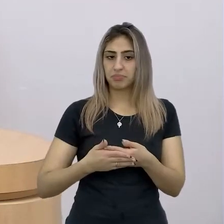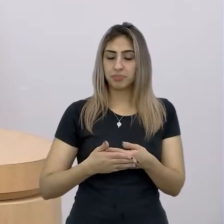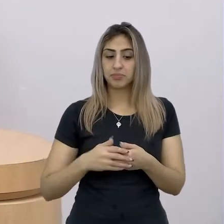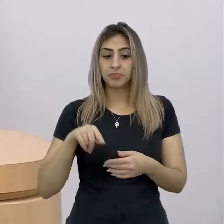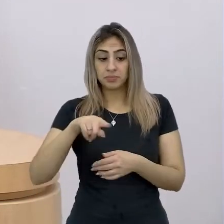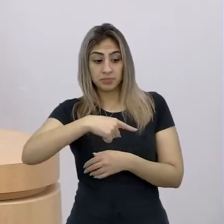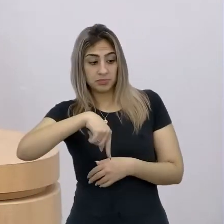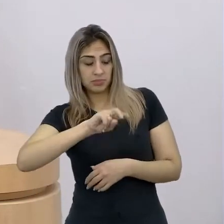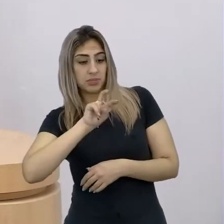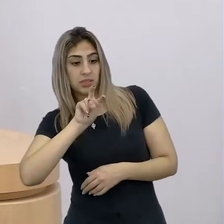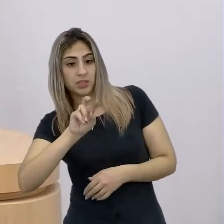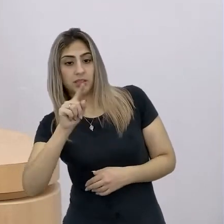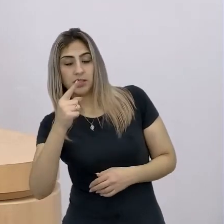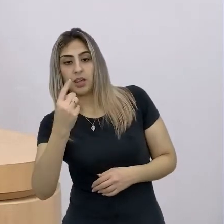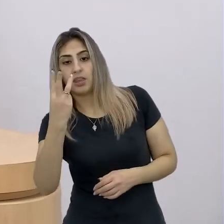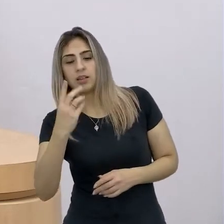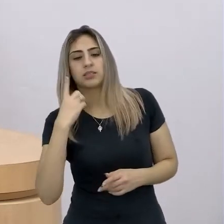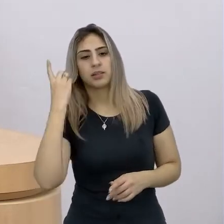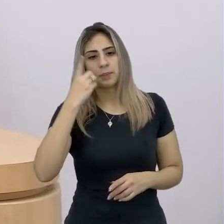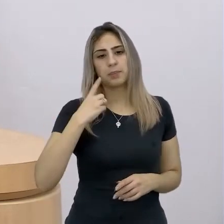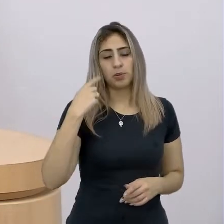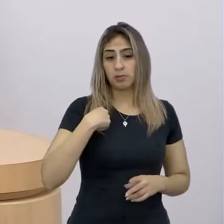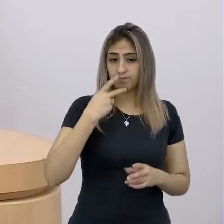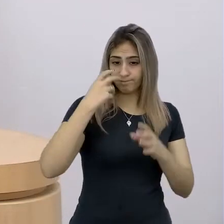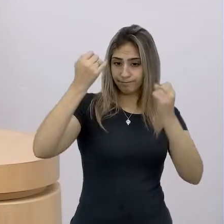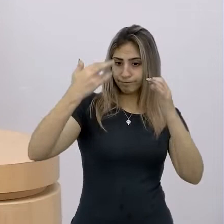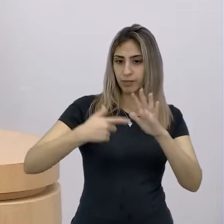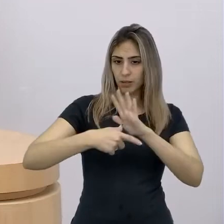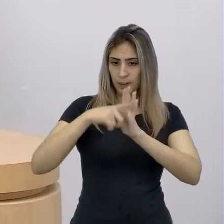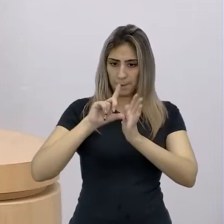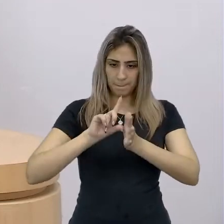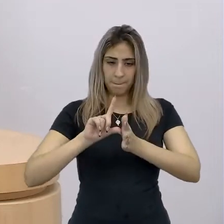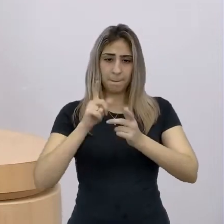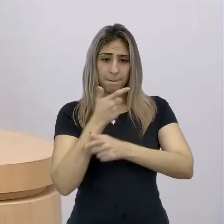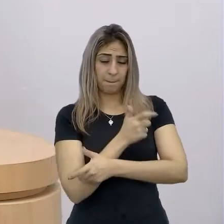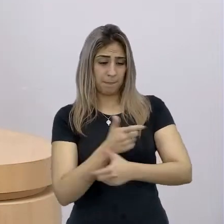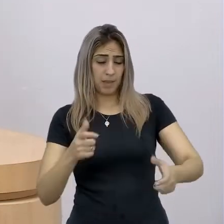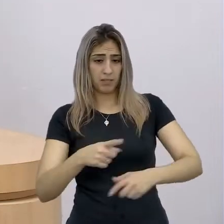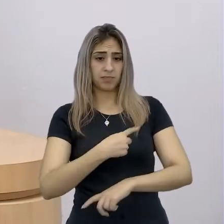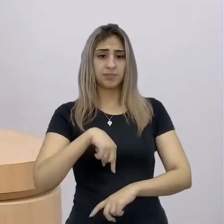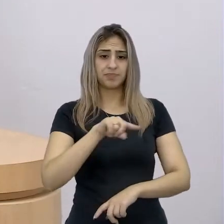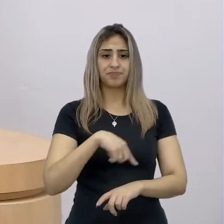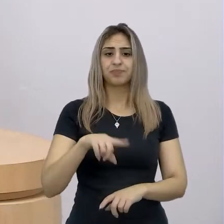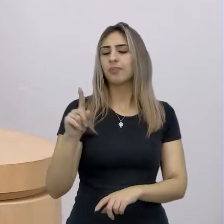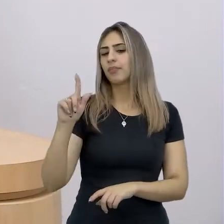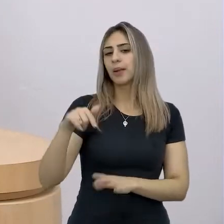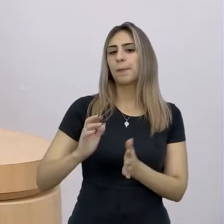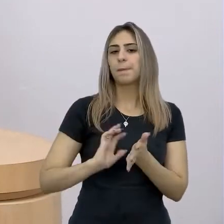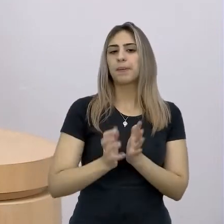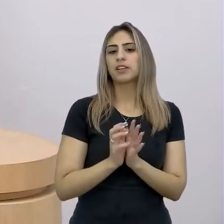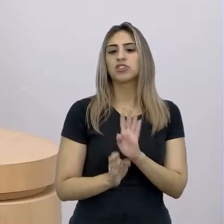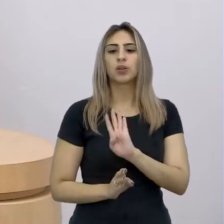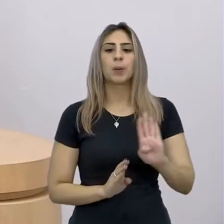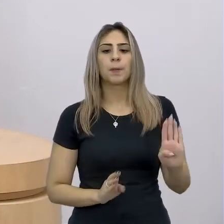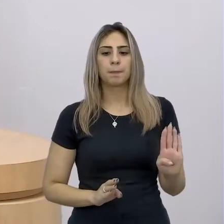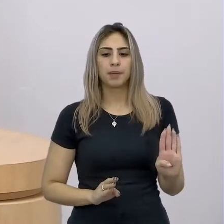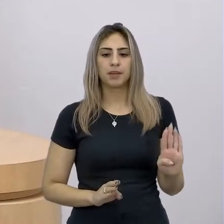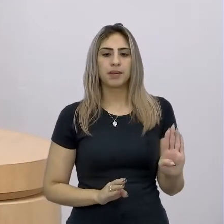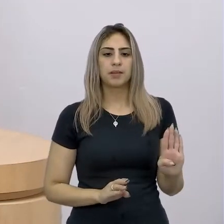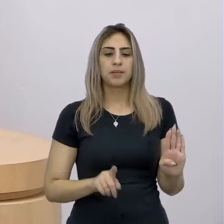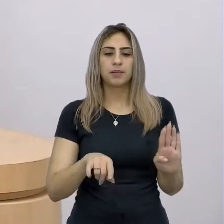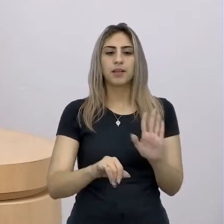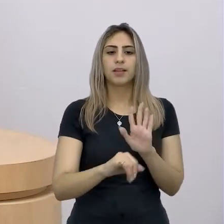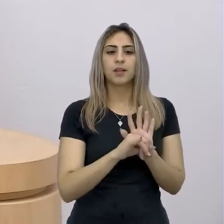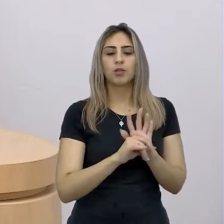desses 513 deputados que eu mencionei anteriormente, a maioria deles é do partido B, que é da